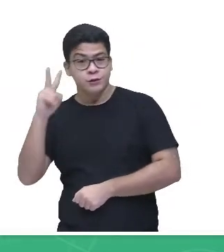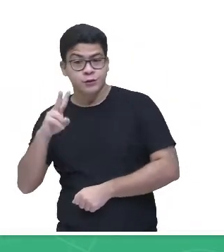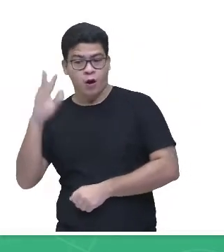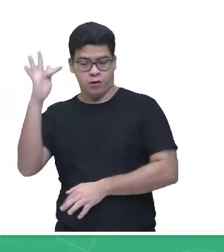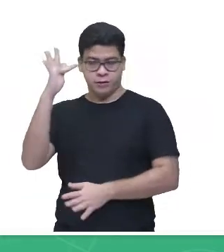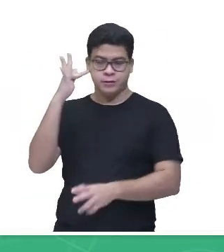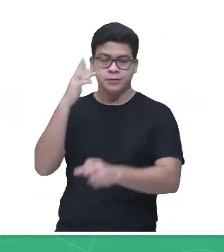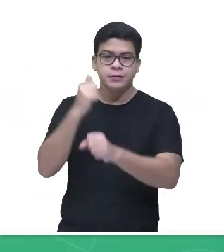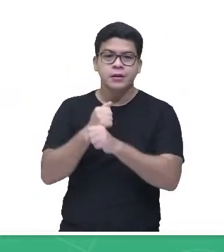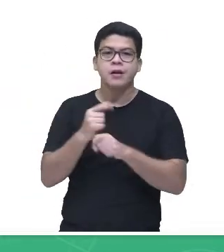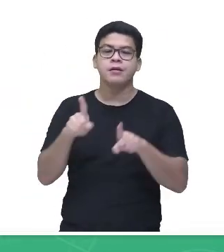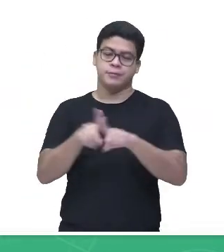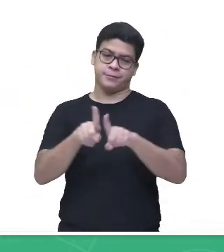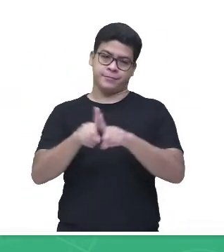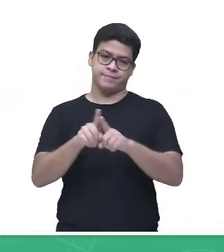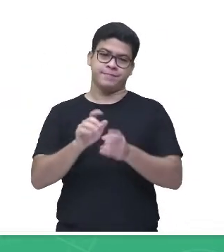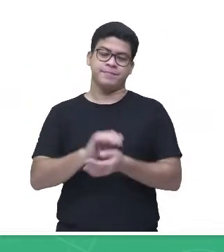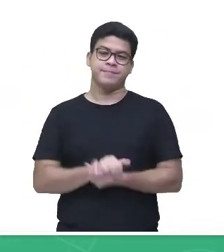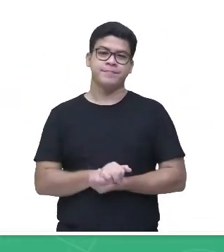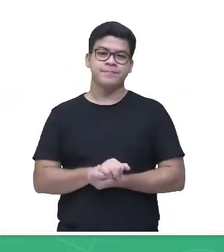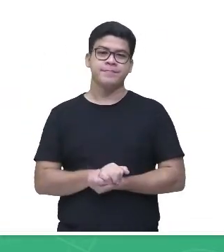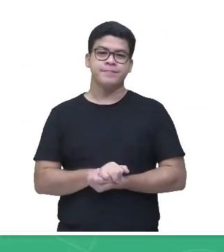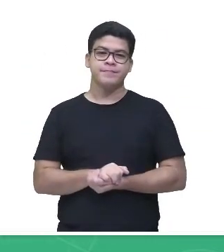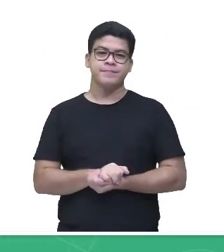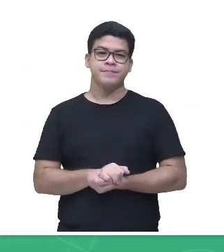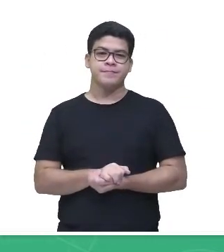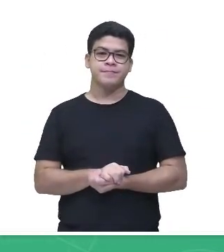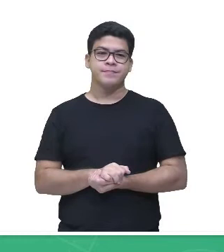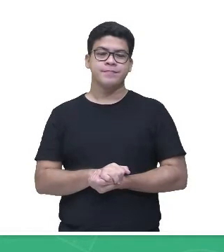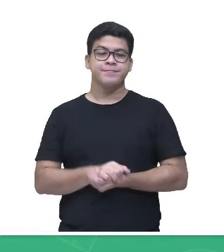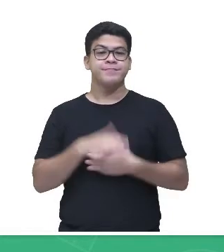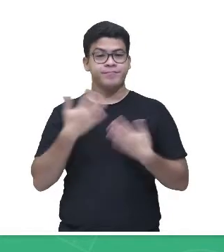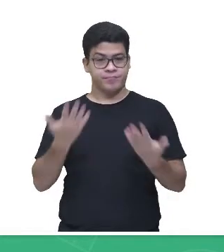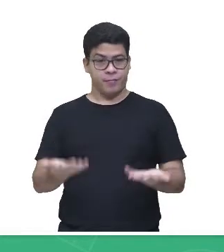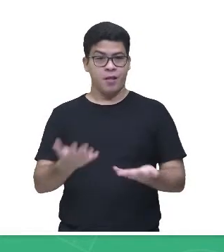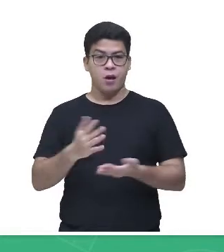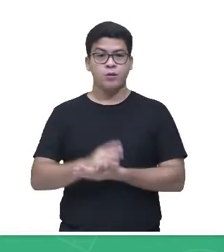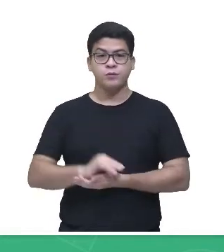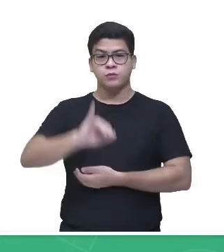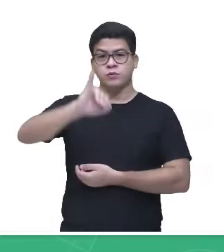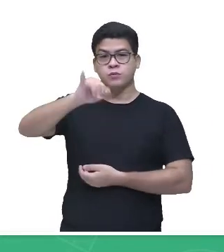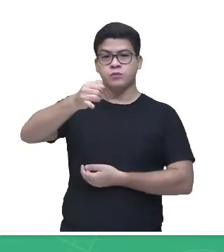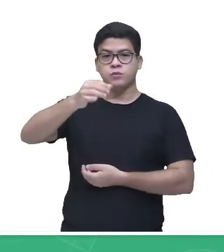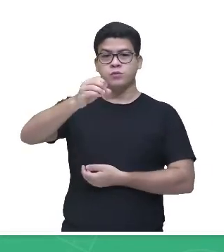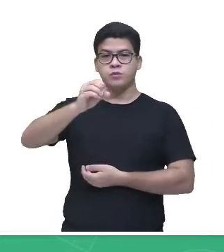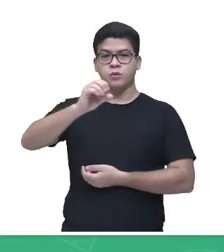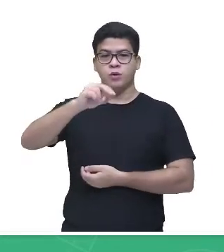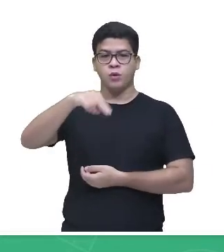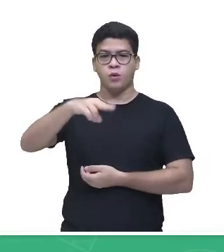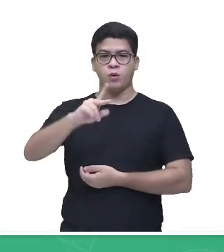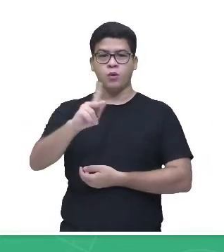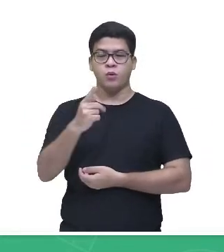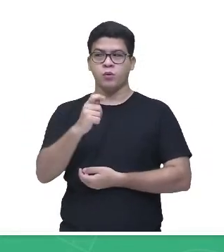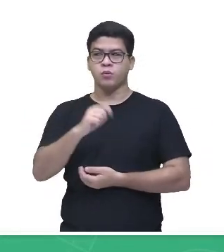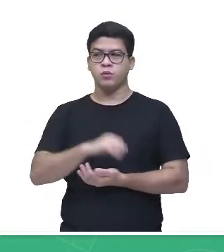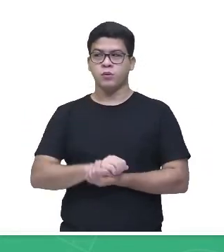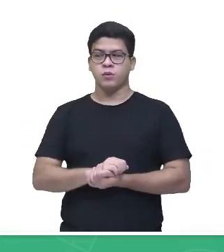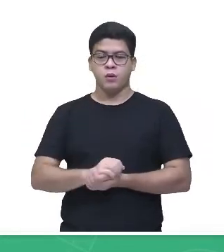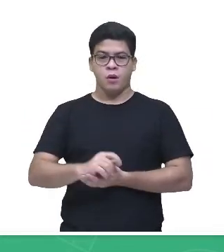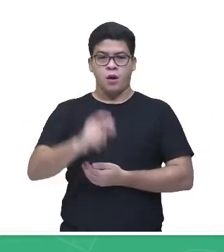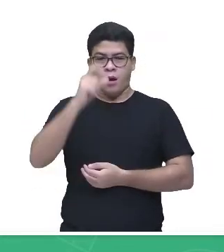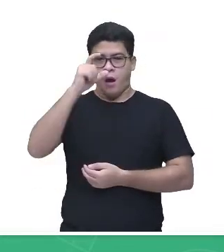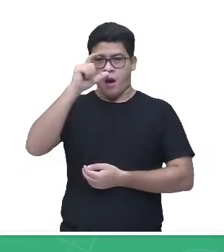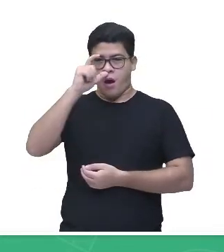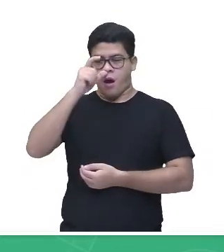história, porque ambas são ciências, desculpa. Vamos lá, o terceiro. Temos aí John Locke, pensador